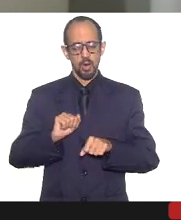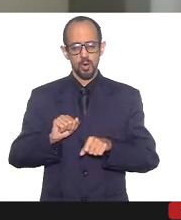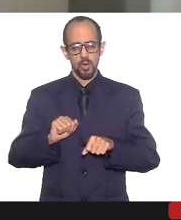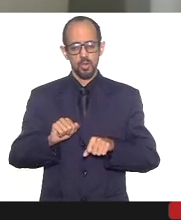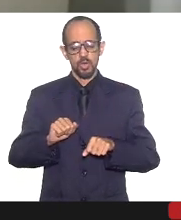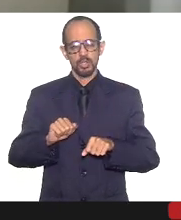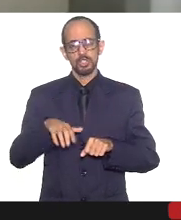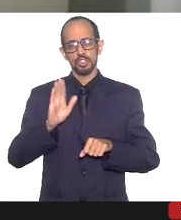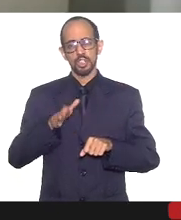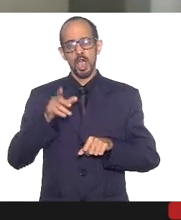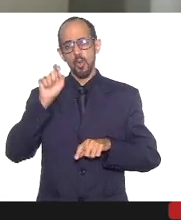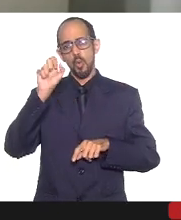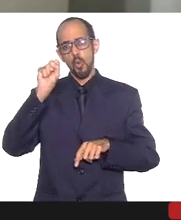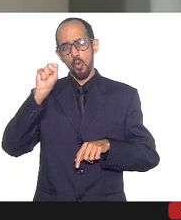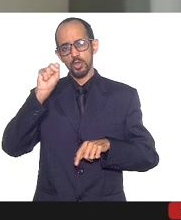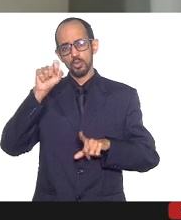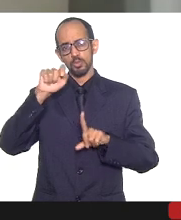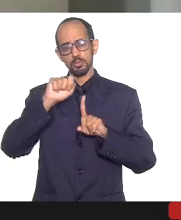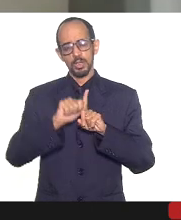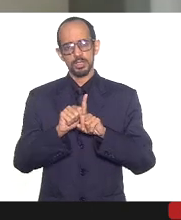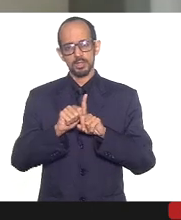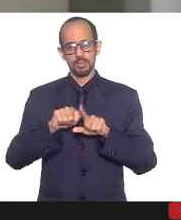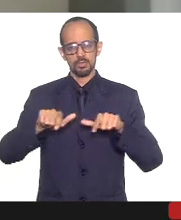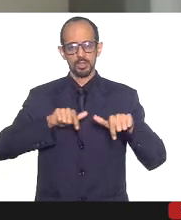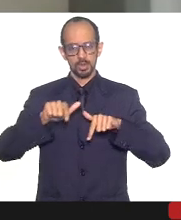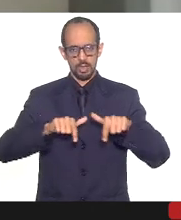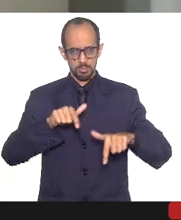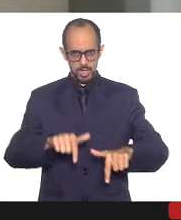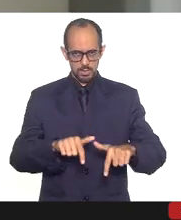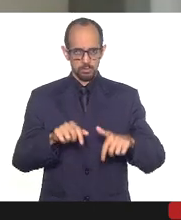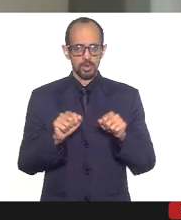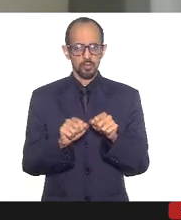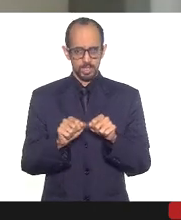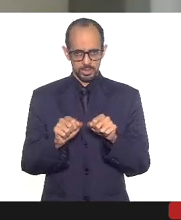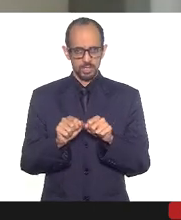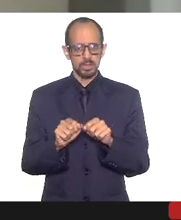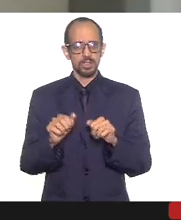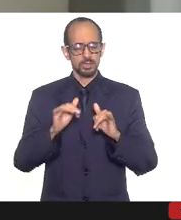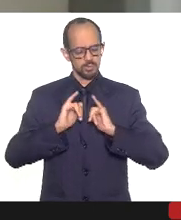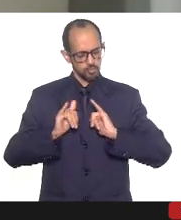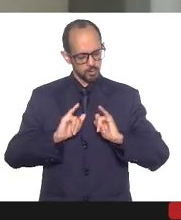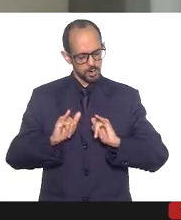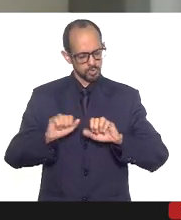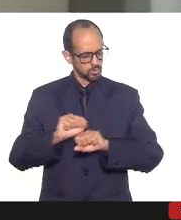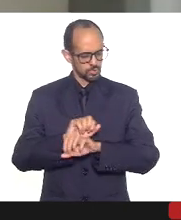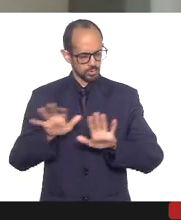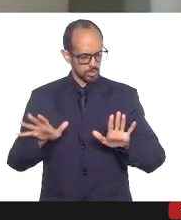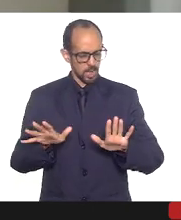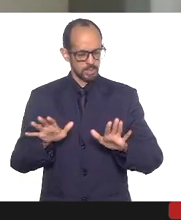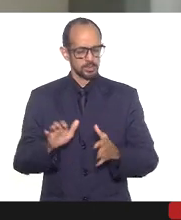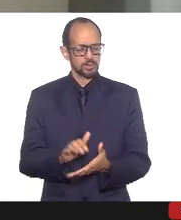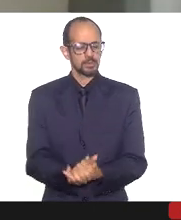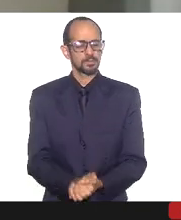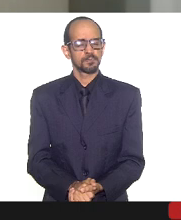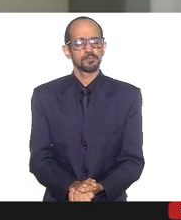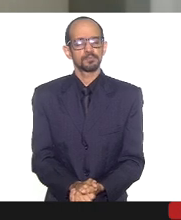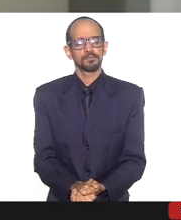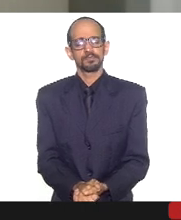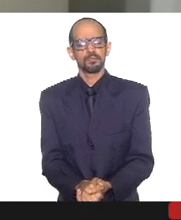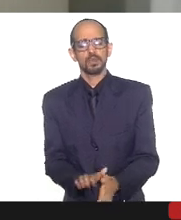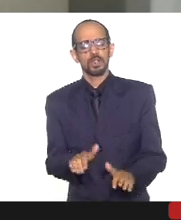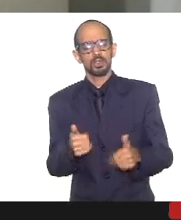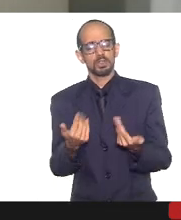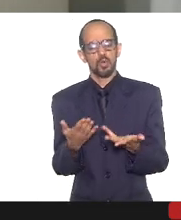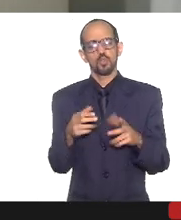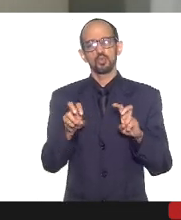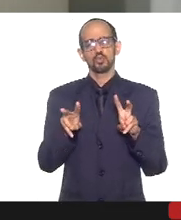vem trabalhando nesse painel, era um desejo nosso, e que agora ele está de pé. Em relação à execução do orçamento,